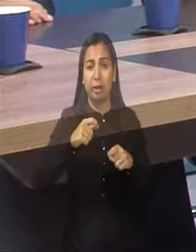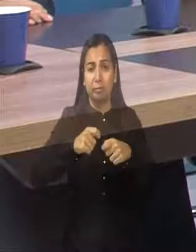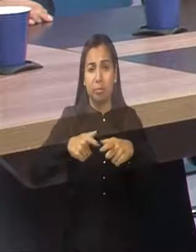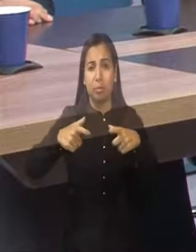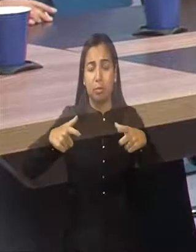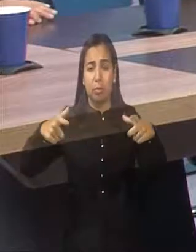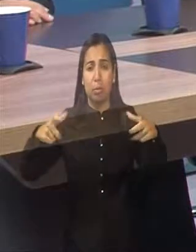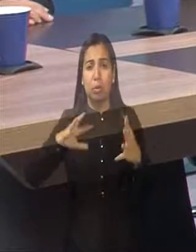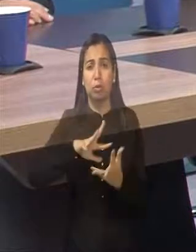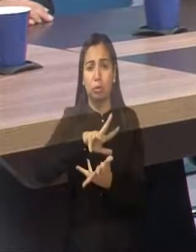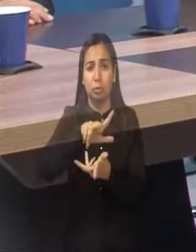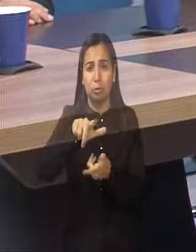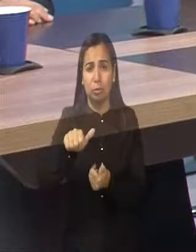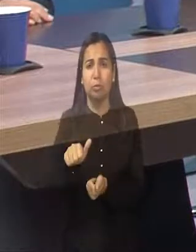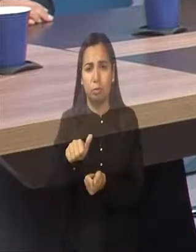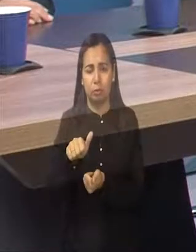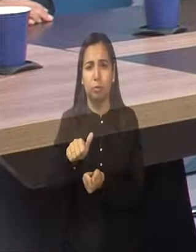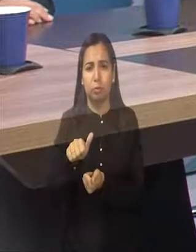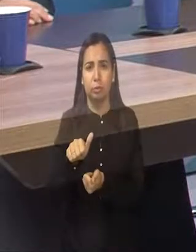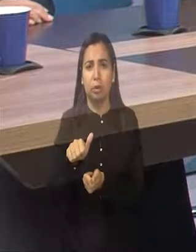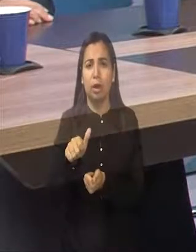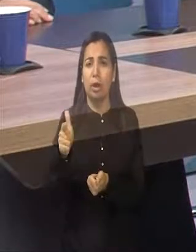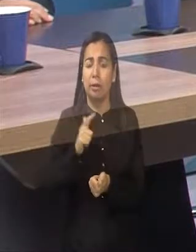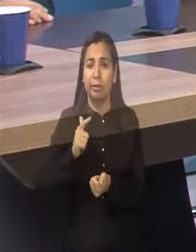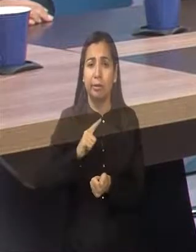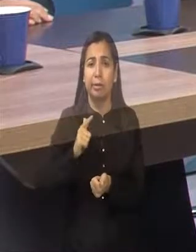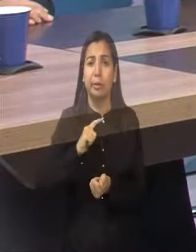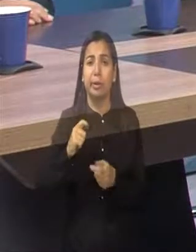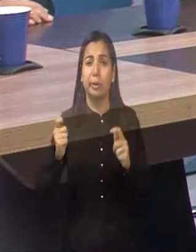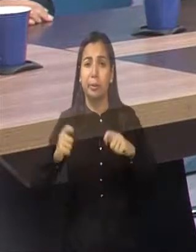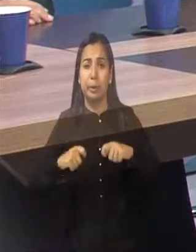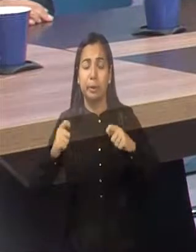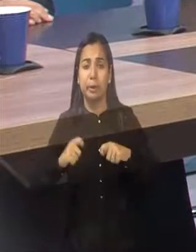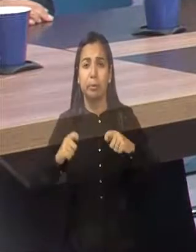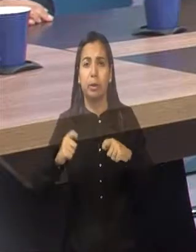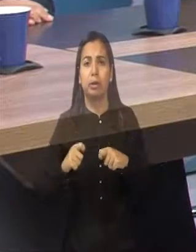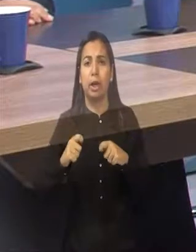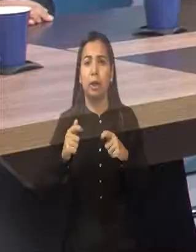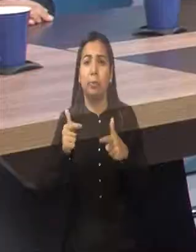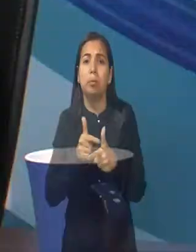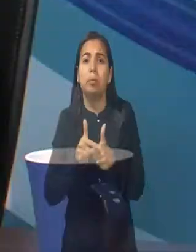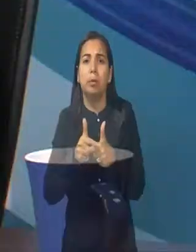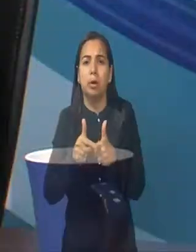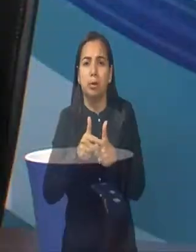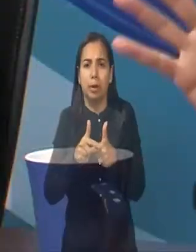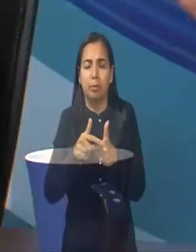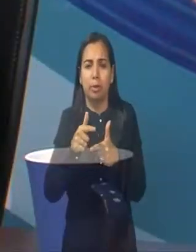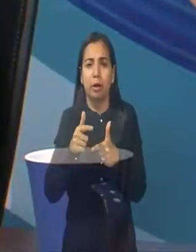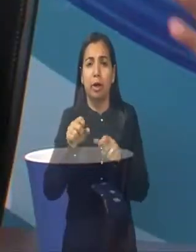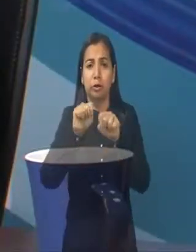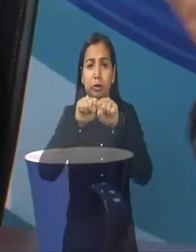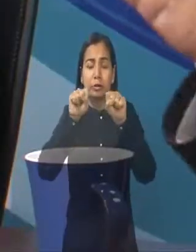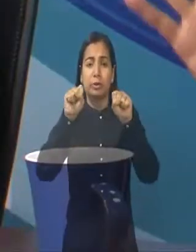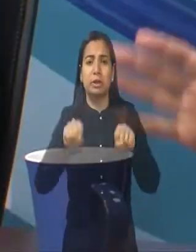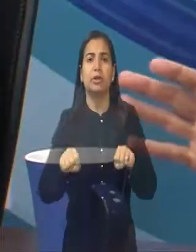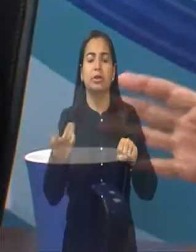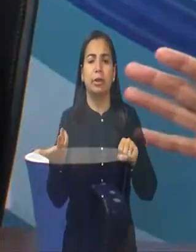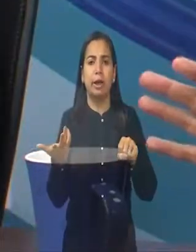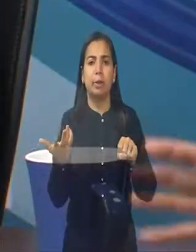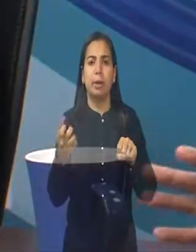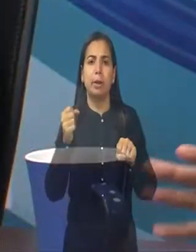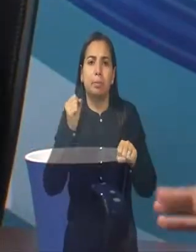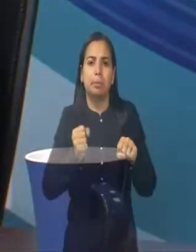mundo engendra maiores possibilidades de um tilt no sistema da pau, como os jovens dizem